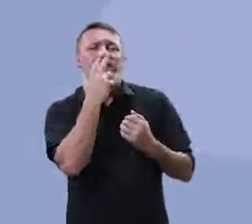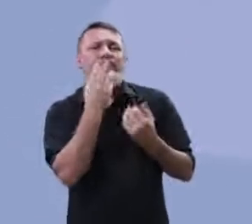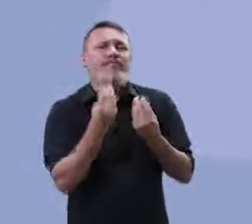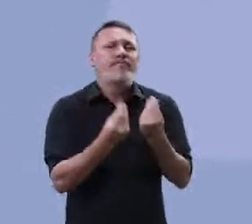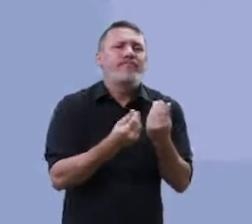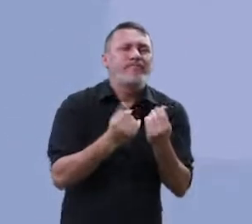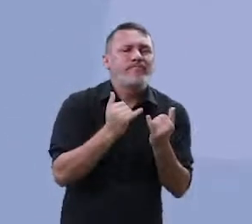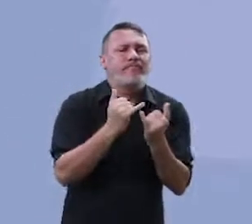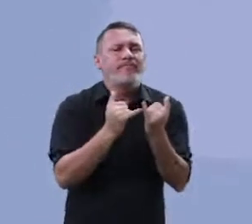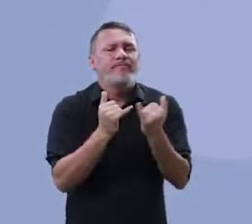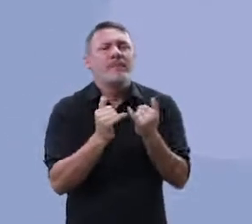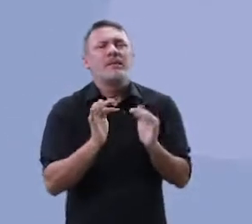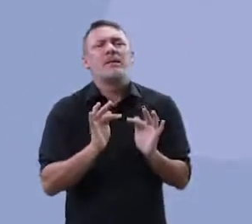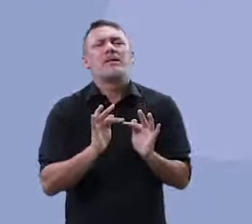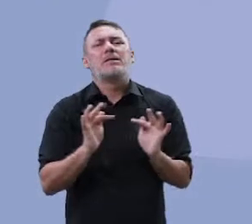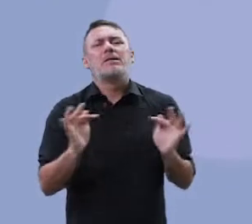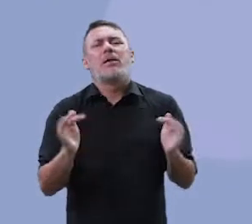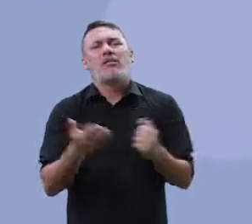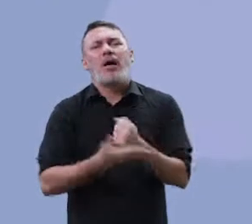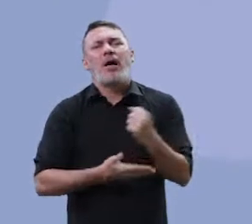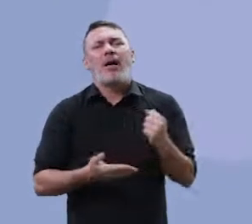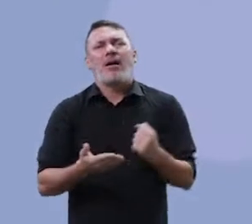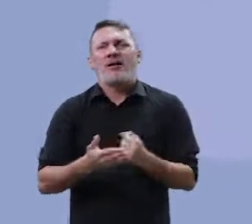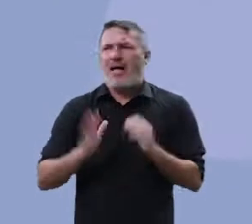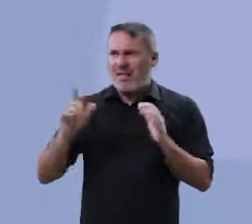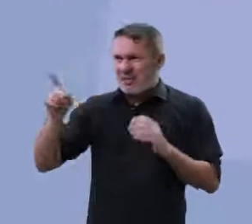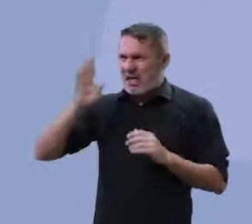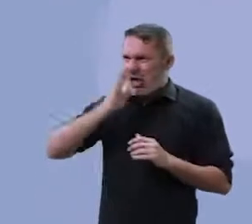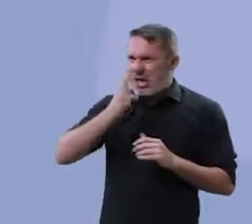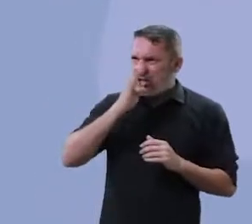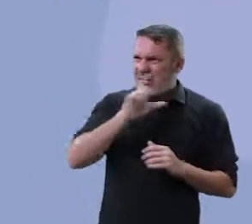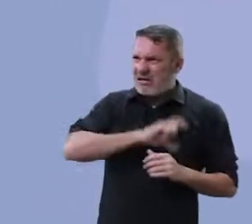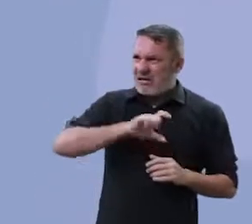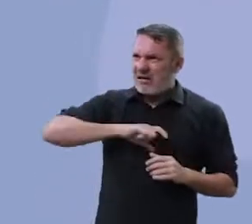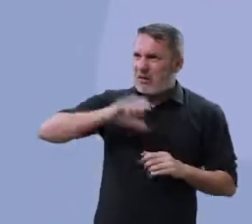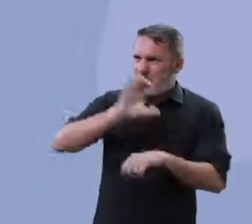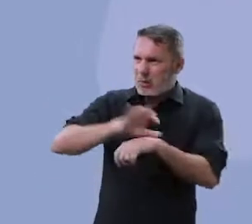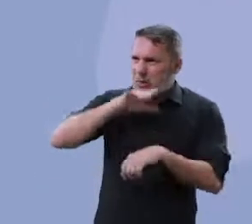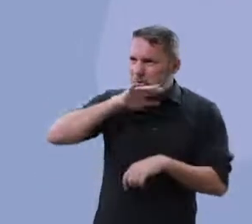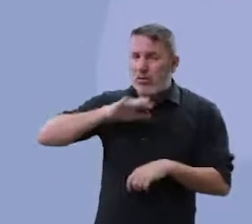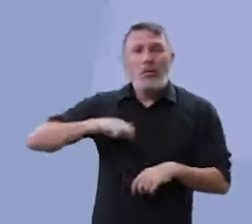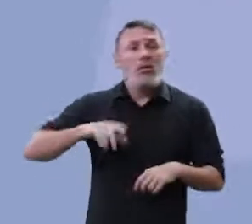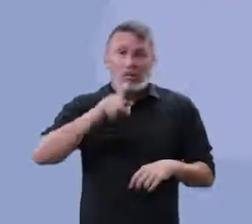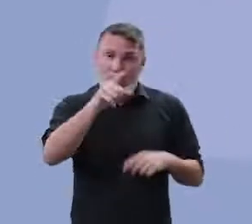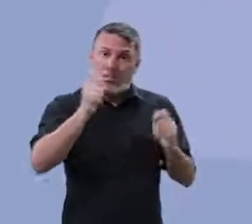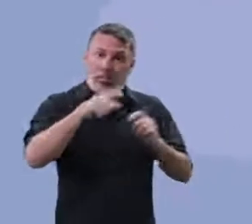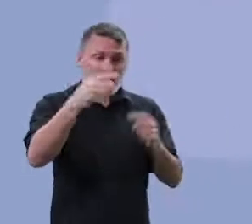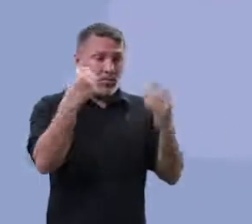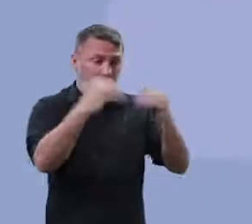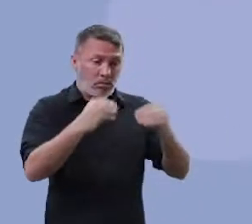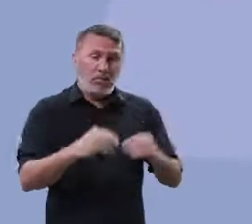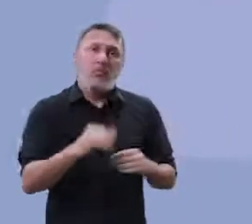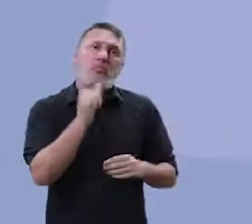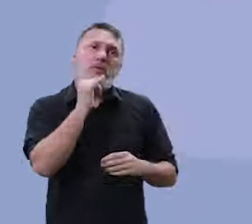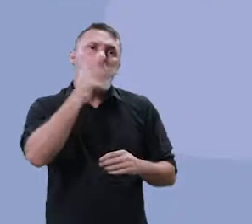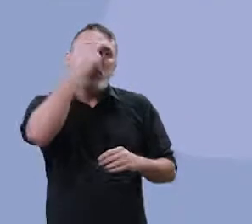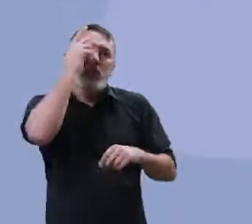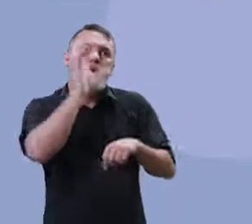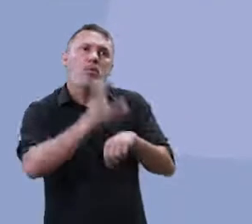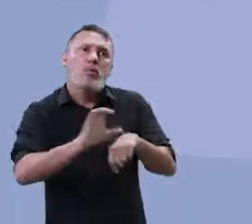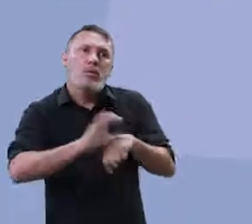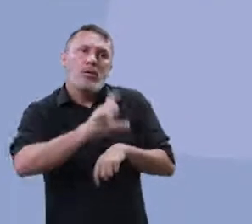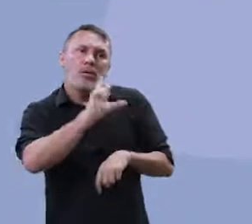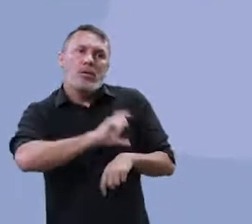muito parcial, uma teoria muito simples. Então você está criticando. Olha, você pode jogar sobre isso, que a formação